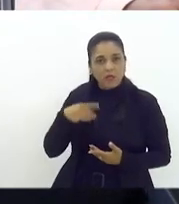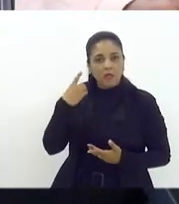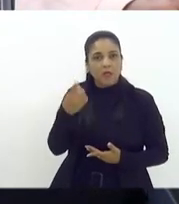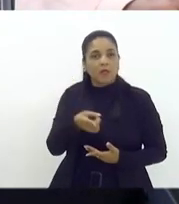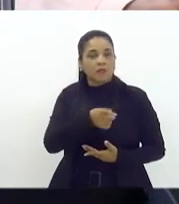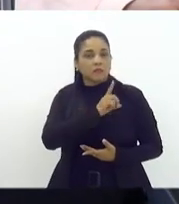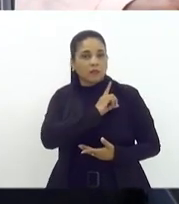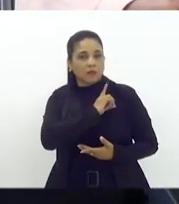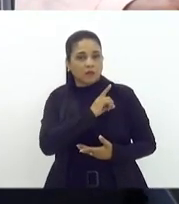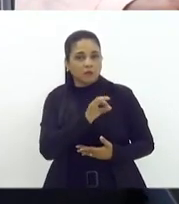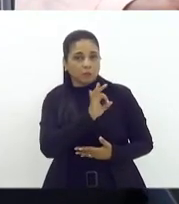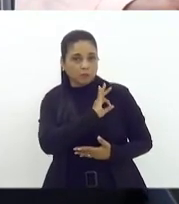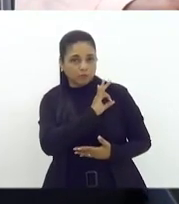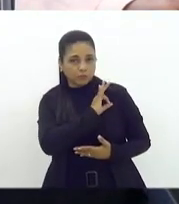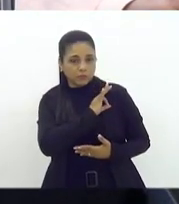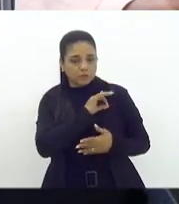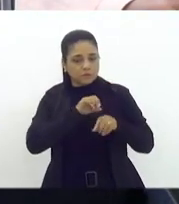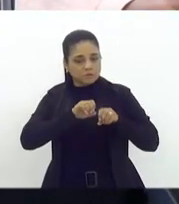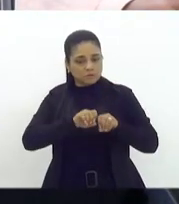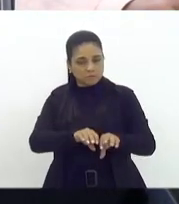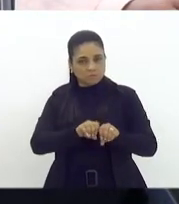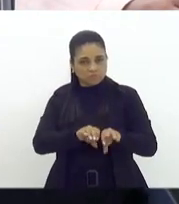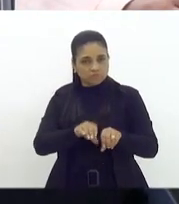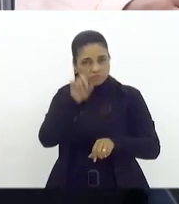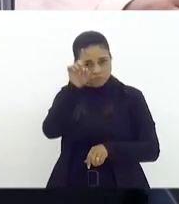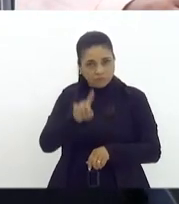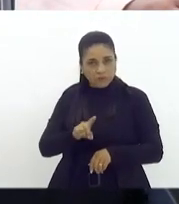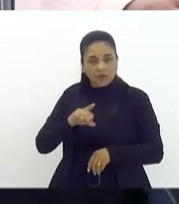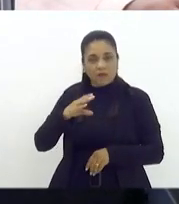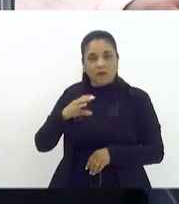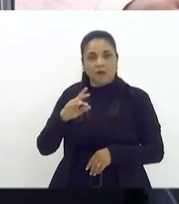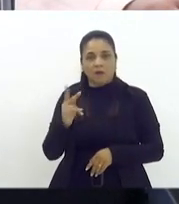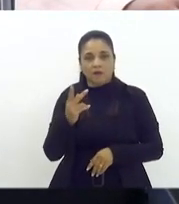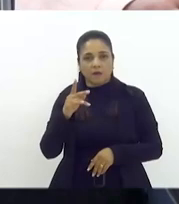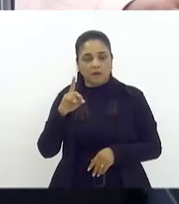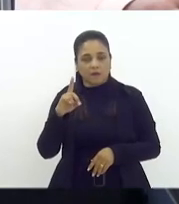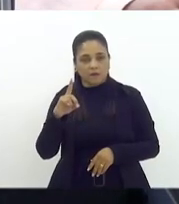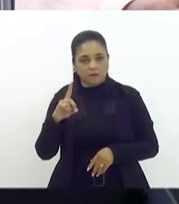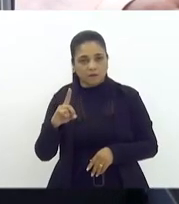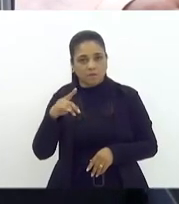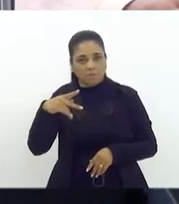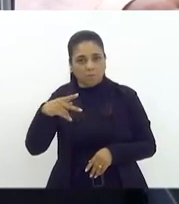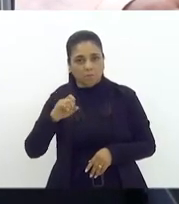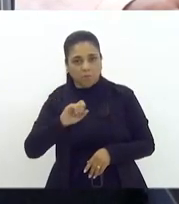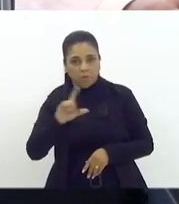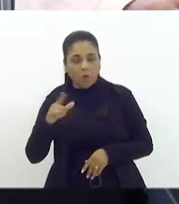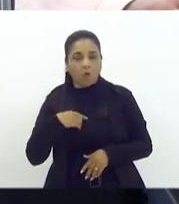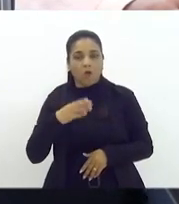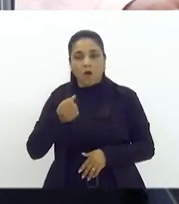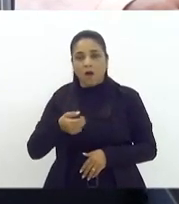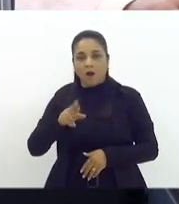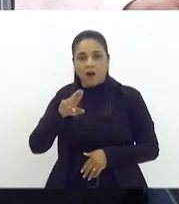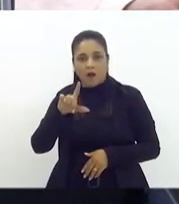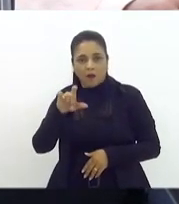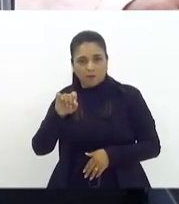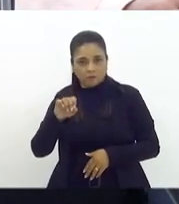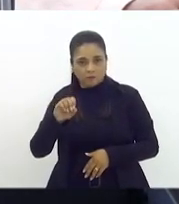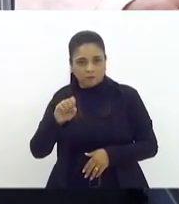Delegado de Polícia e diretor de ensino da Acadepol o senhor Carlos Eduardo Rangel representando